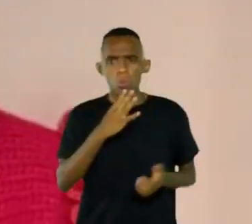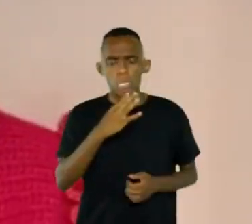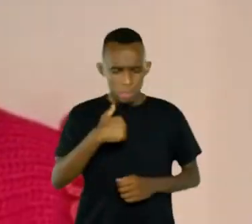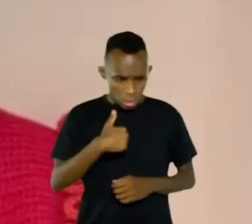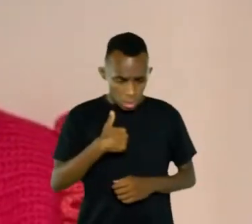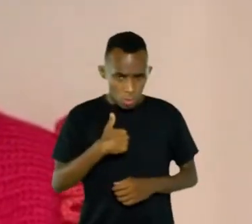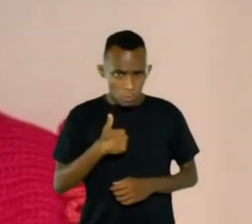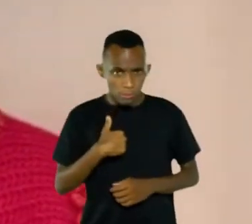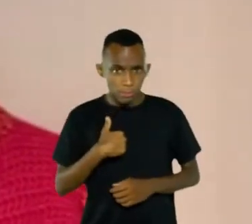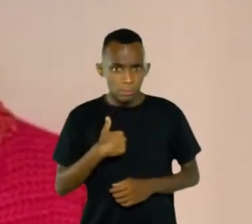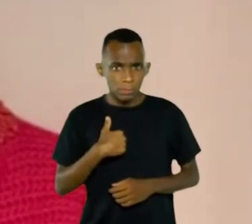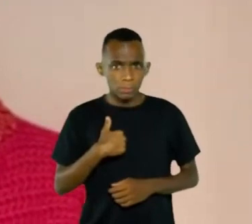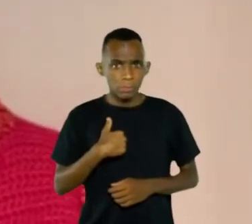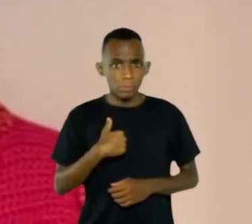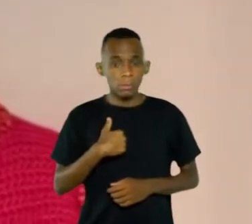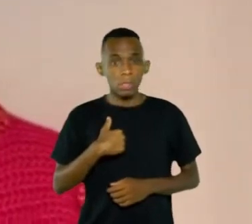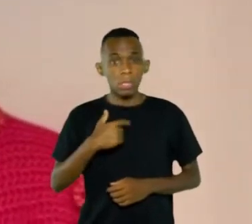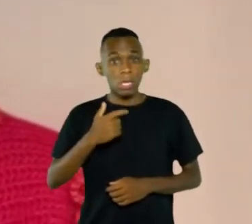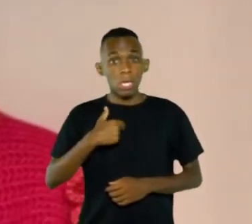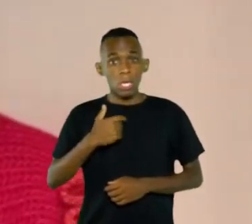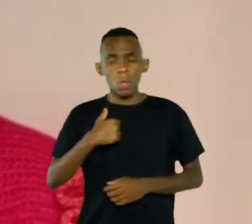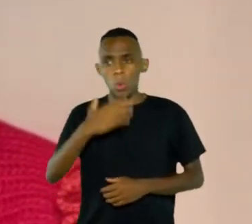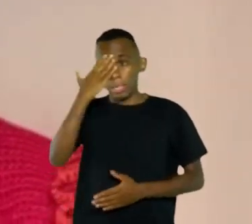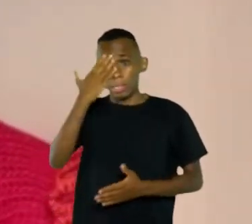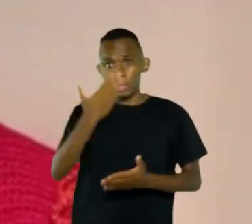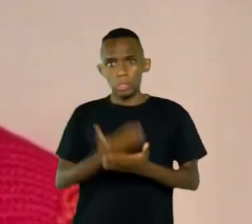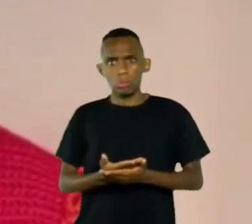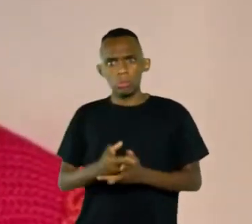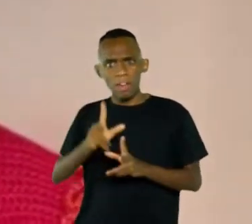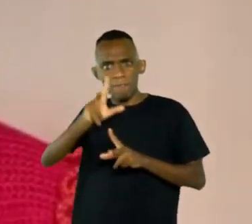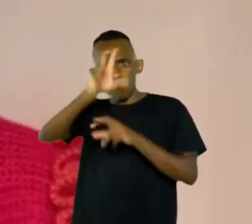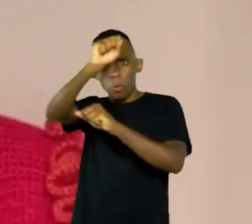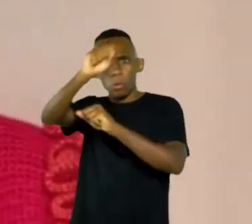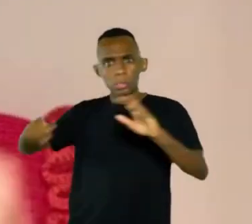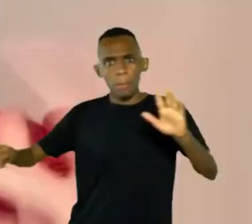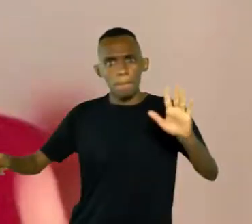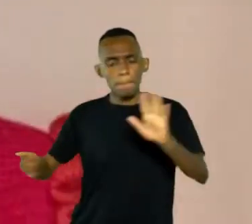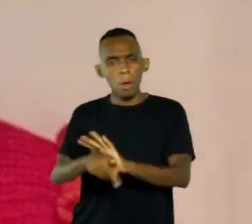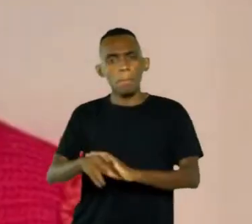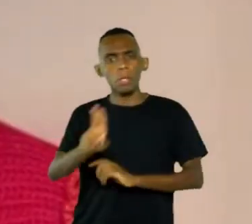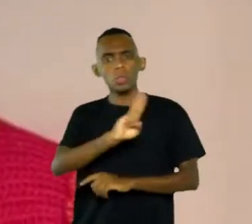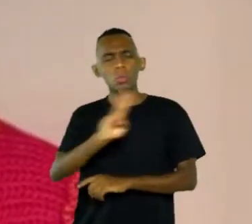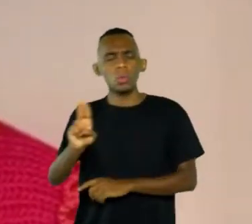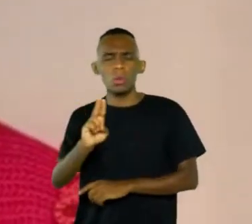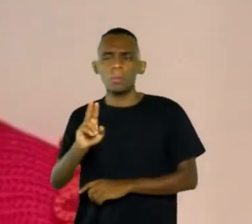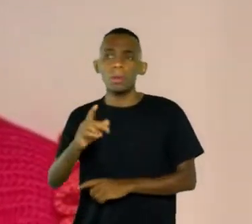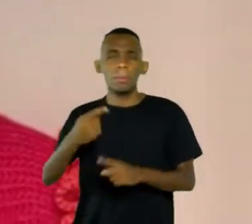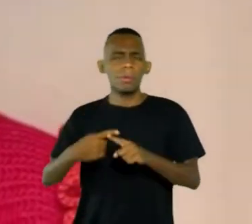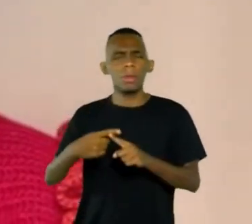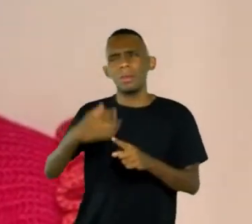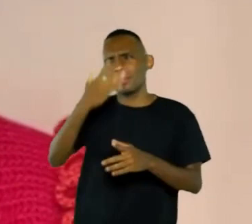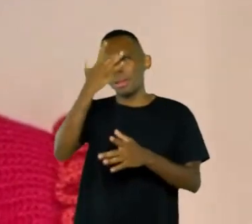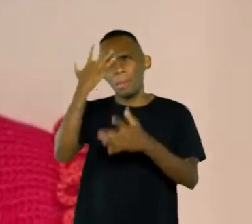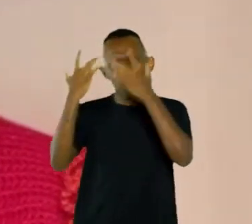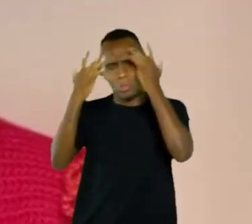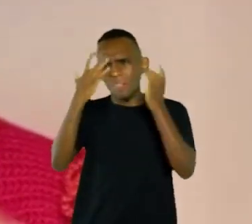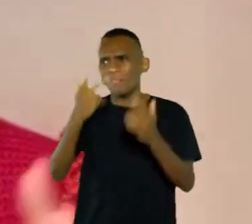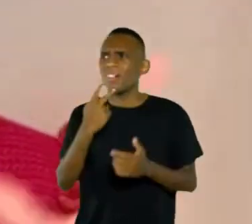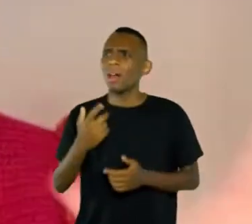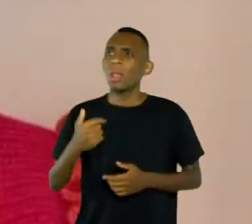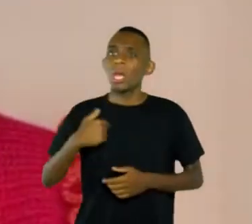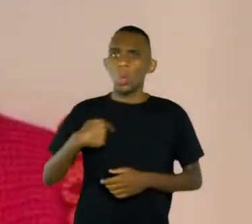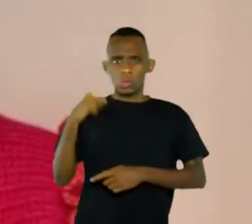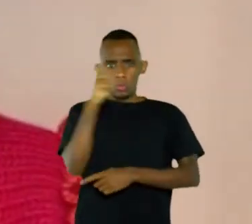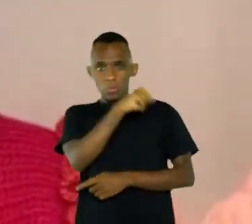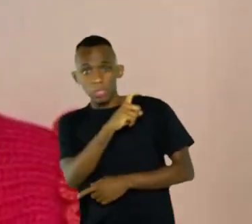eu acredito muito na potência do nome, né? Quando alguém fala você é difícil, alguém me nomeia como difícil. Quando alguém fala a